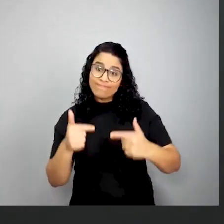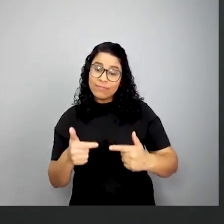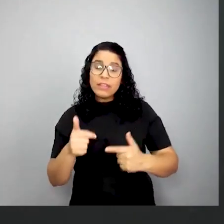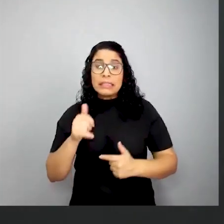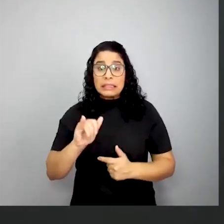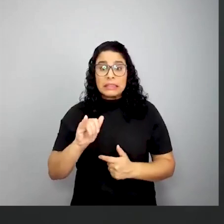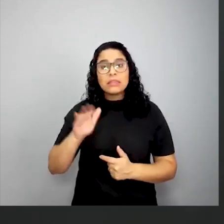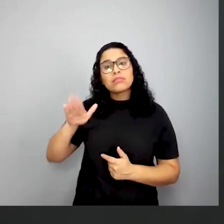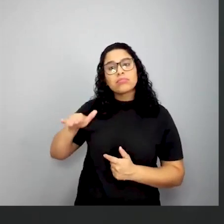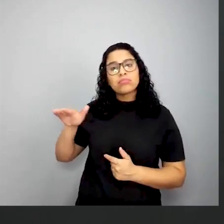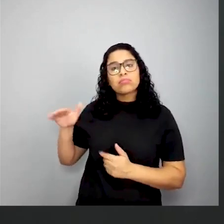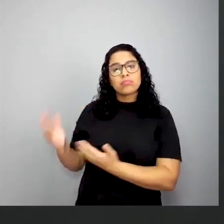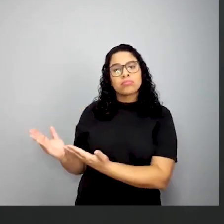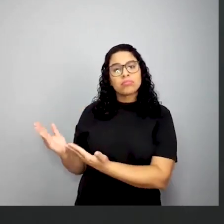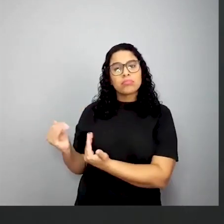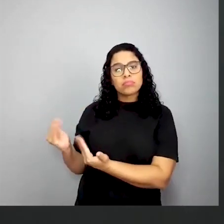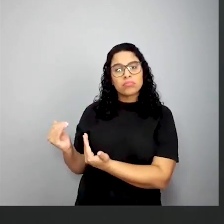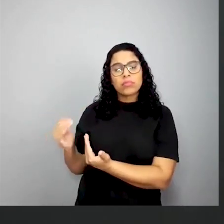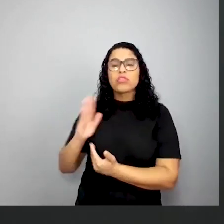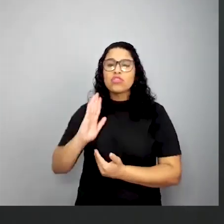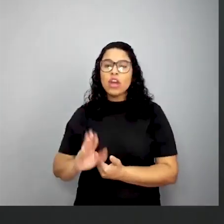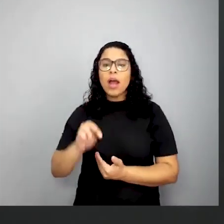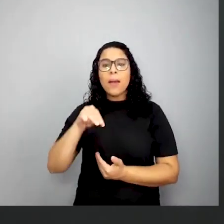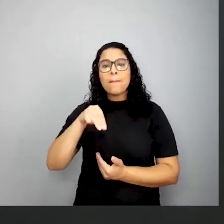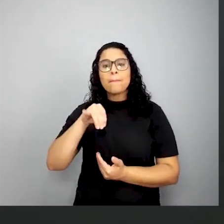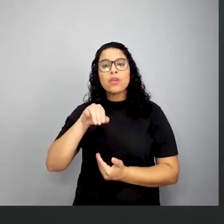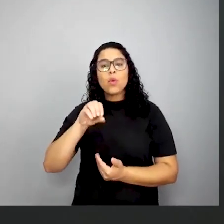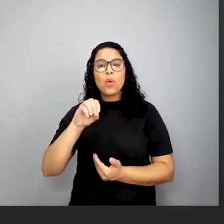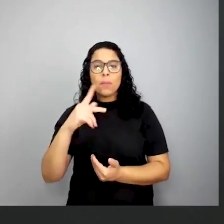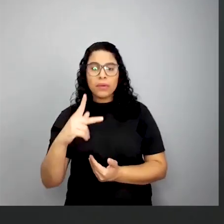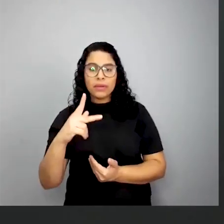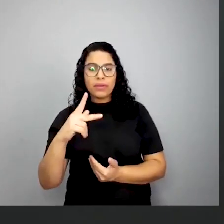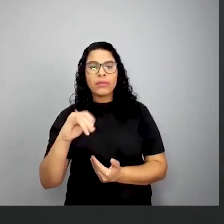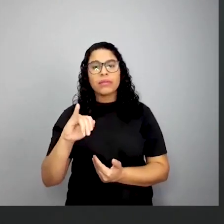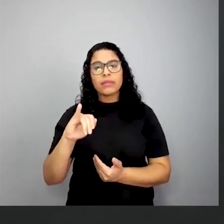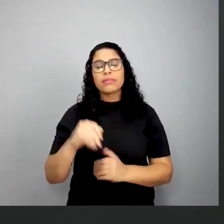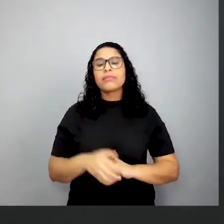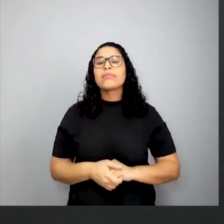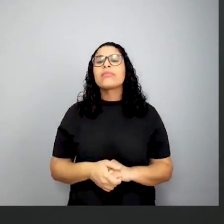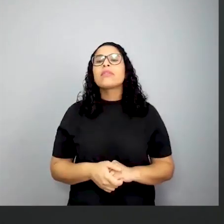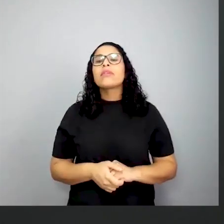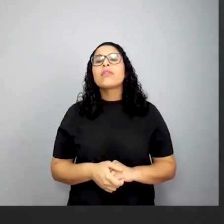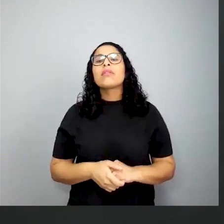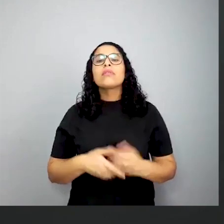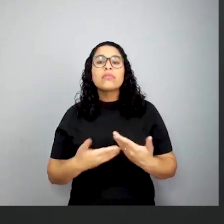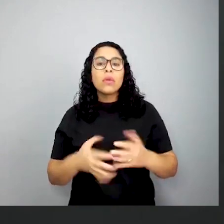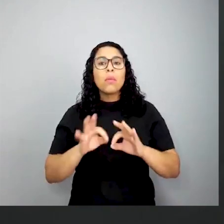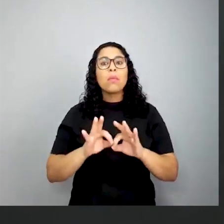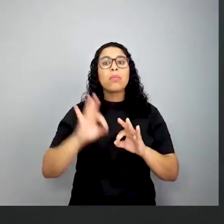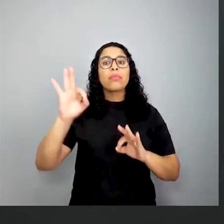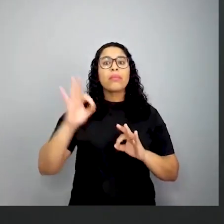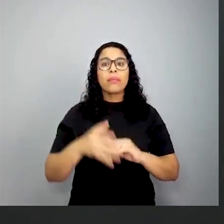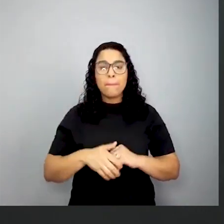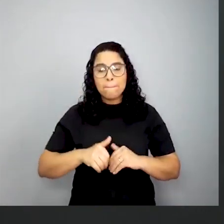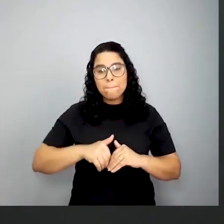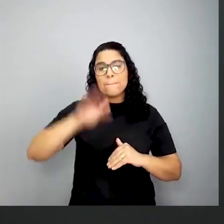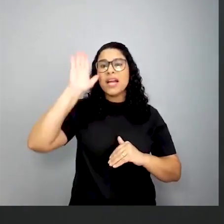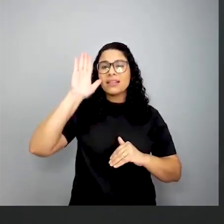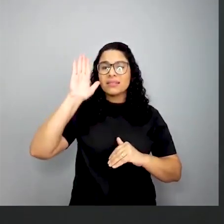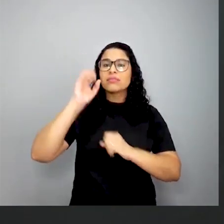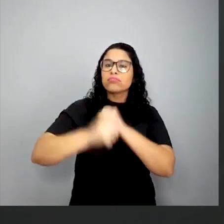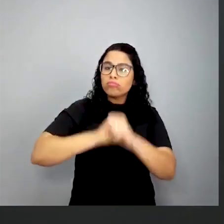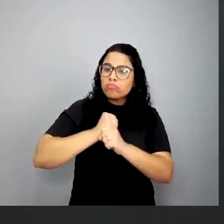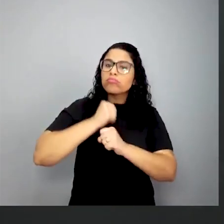era míope na adolescência ou antes da adolescência, pode ser que a sua miopia aumente um pouco mais, justamente devido